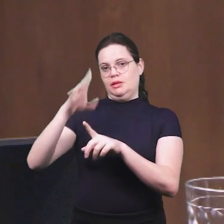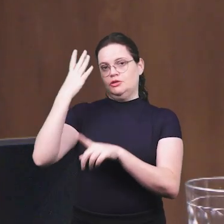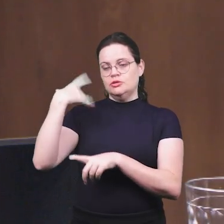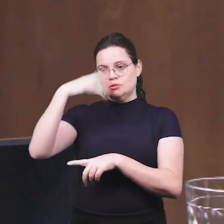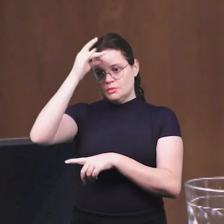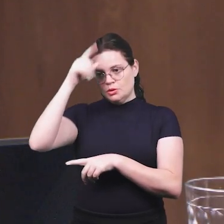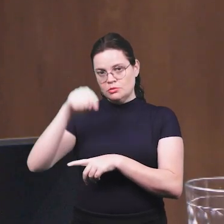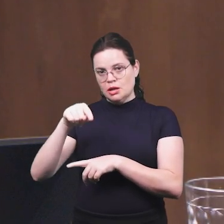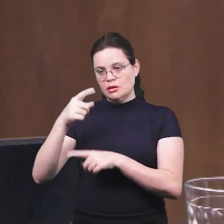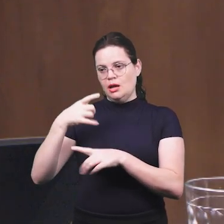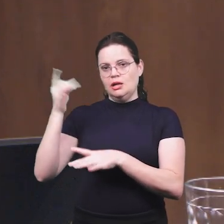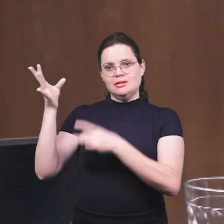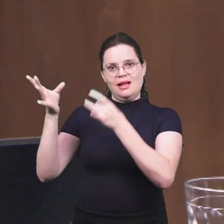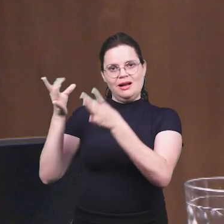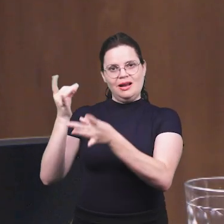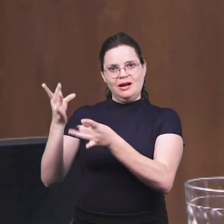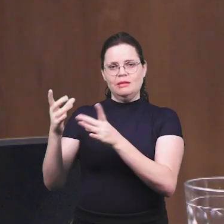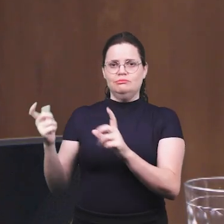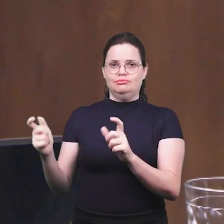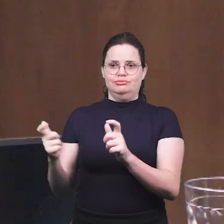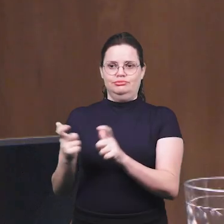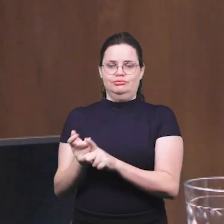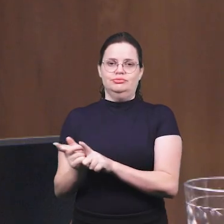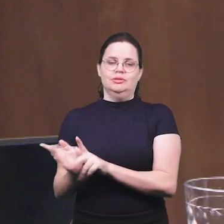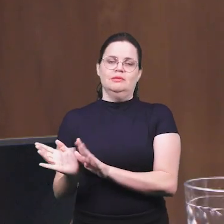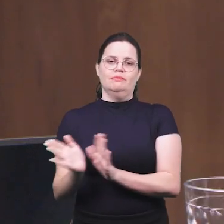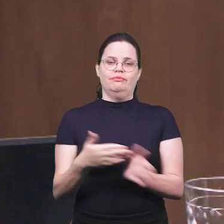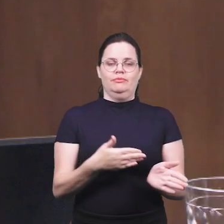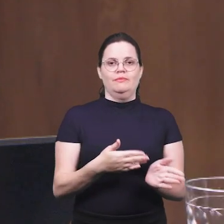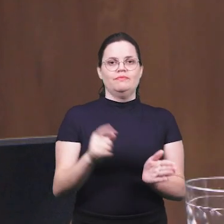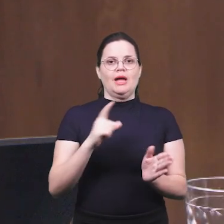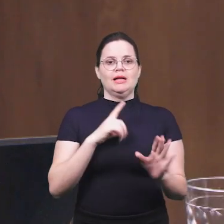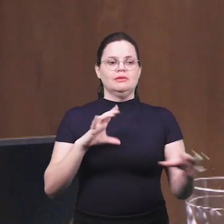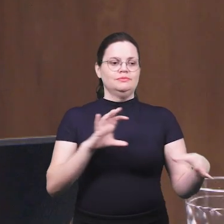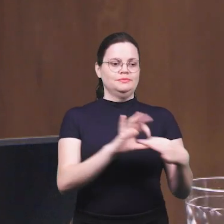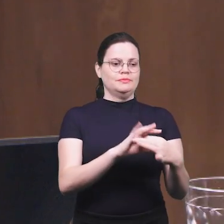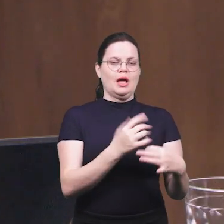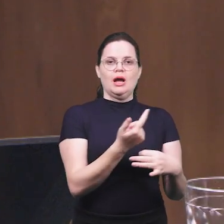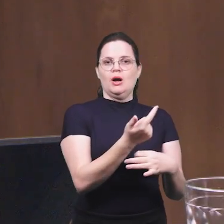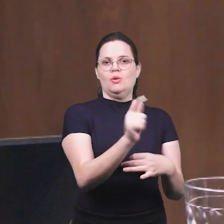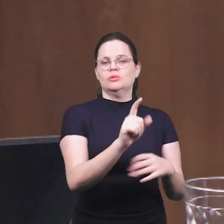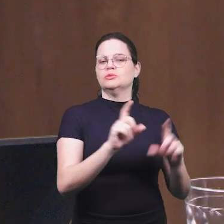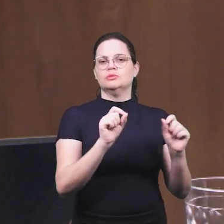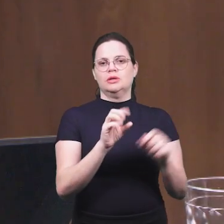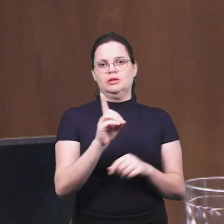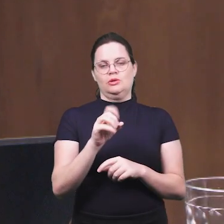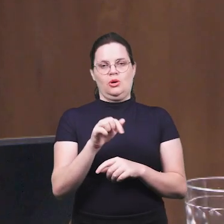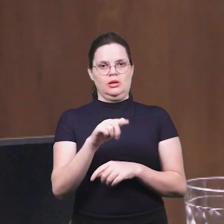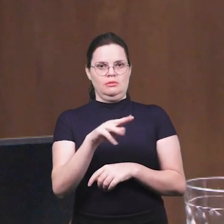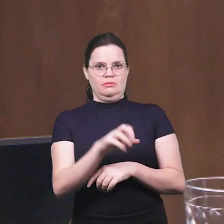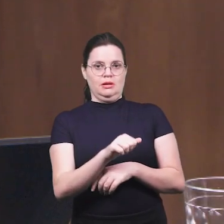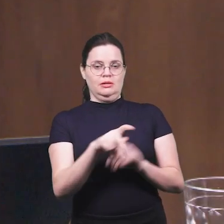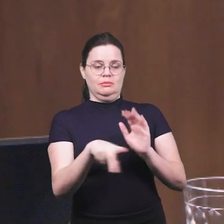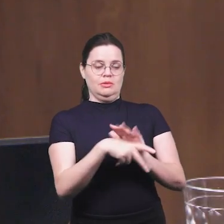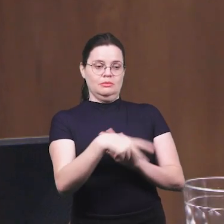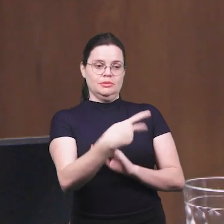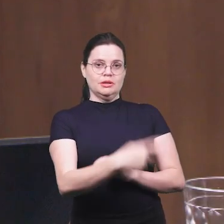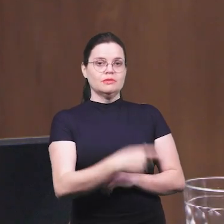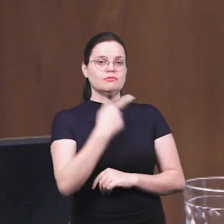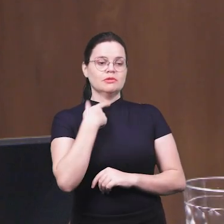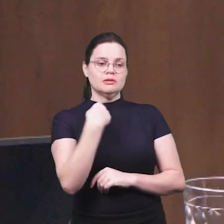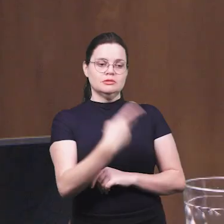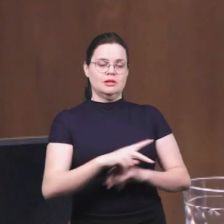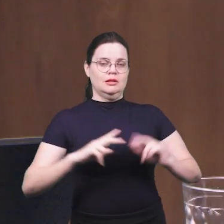outro fundamento. E o fundamento foi os dogmas, que estavam ligados à vontade humana, não à vontade de Deus. Então, todos